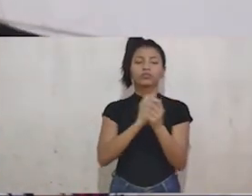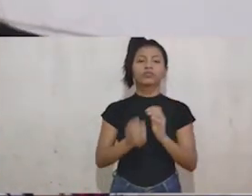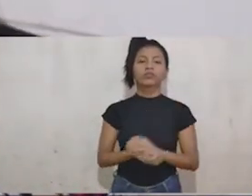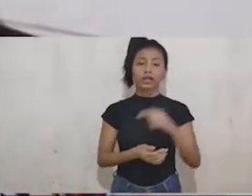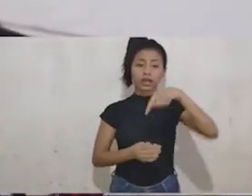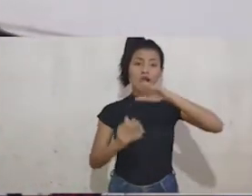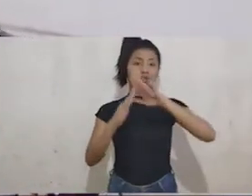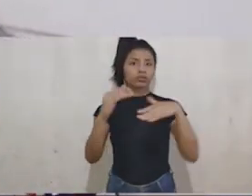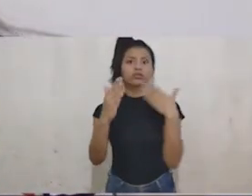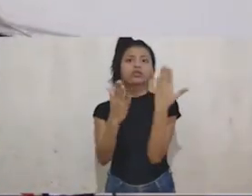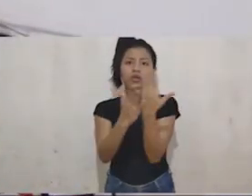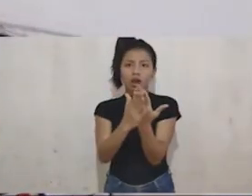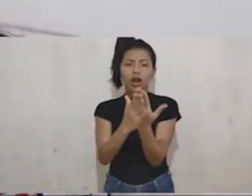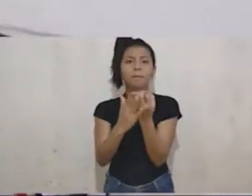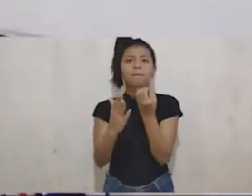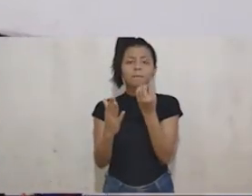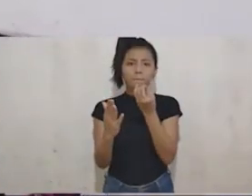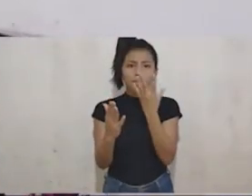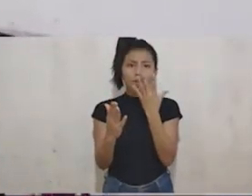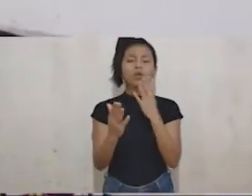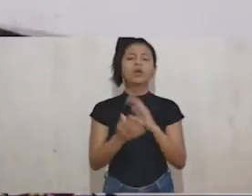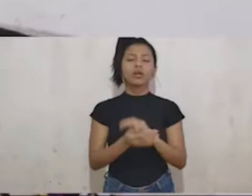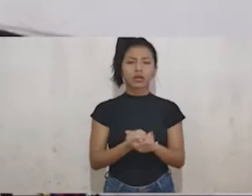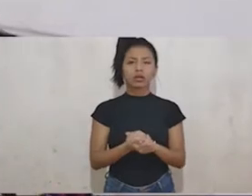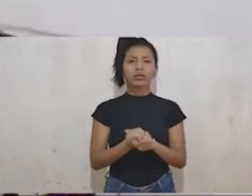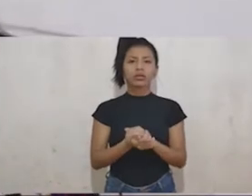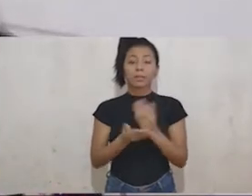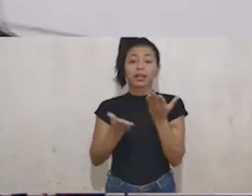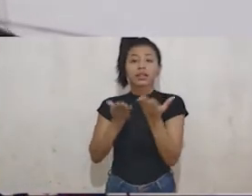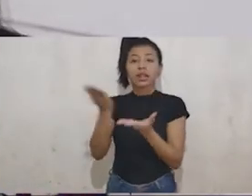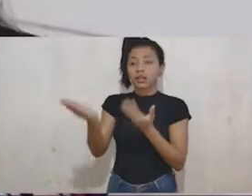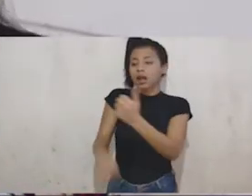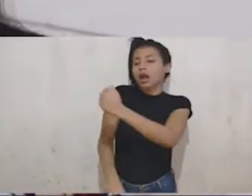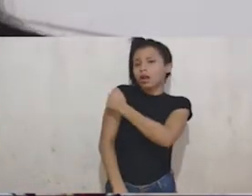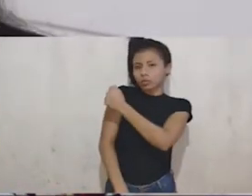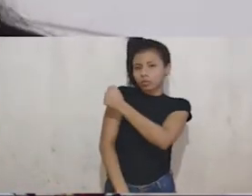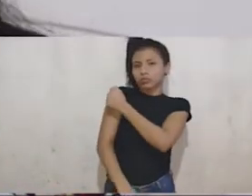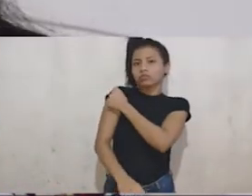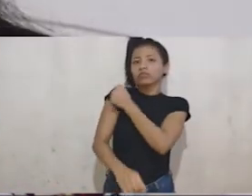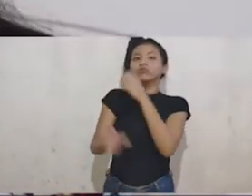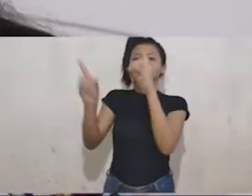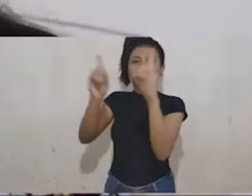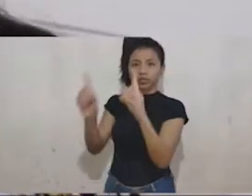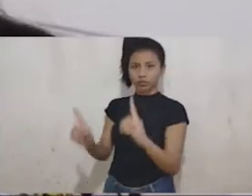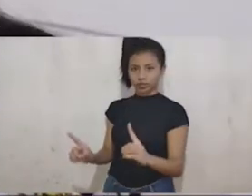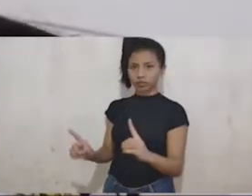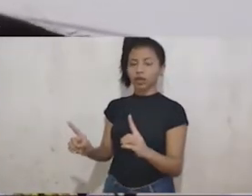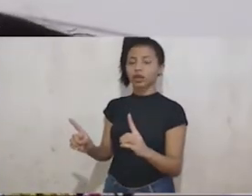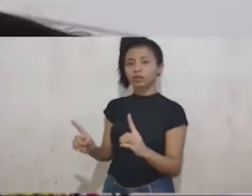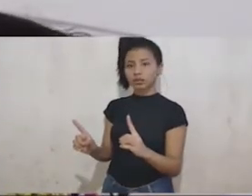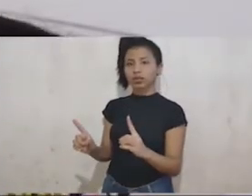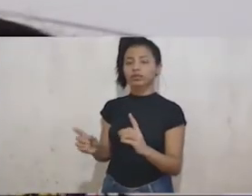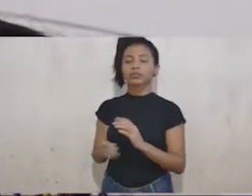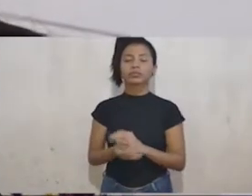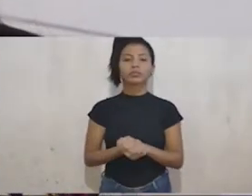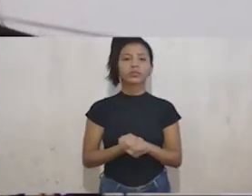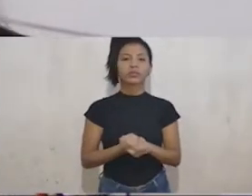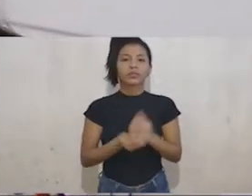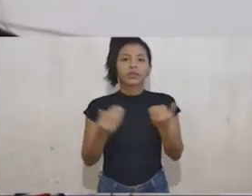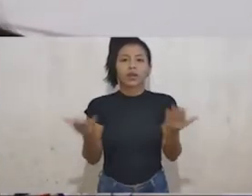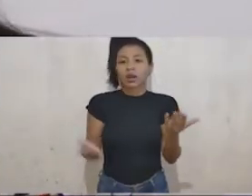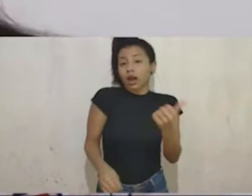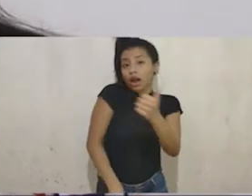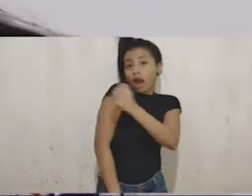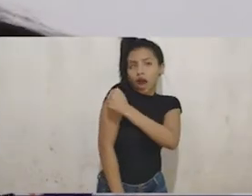estrutura eficiente que vem atender os nossos alunos com deficiência, tendo em vista que não